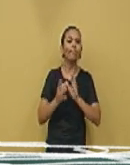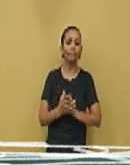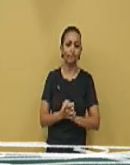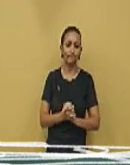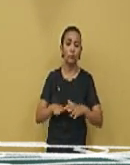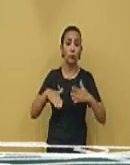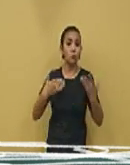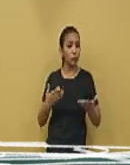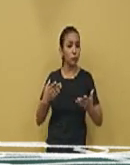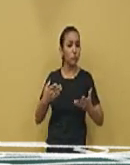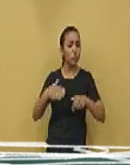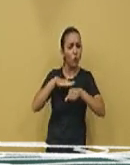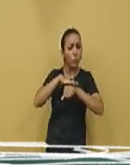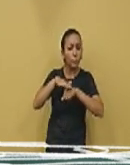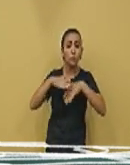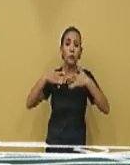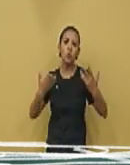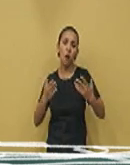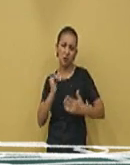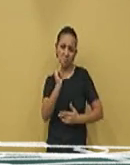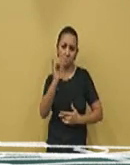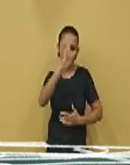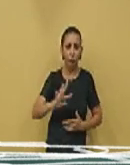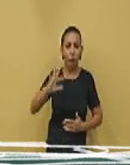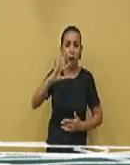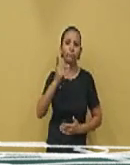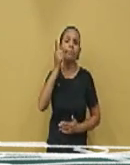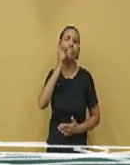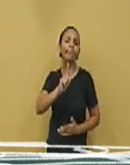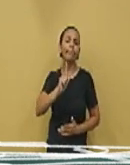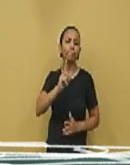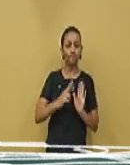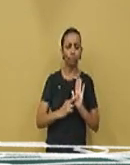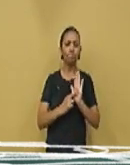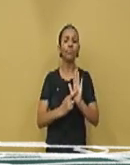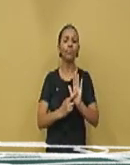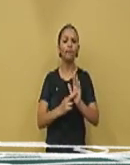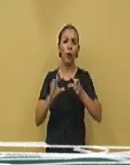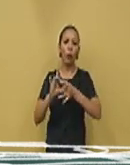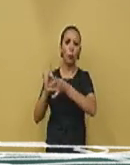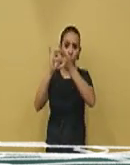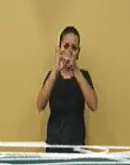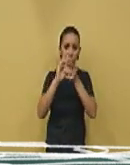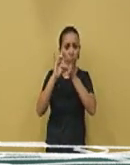Quando dialogavam sobre qual seria a imagem que conseguiria representar essa unidade,